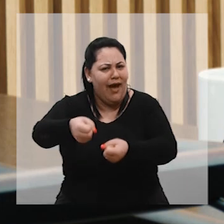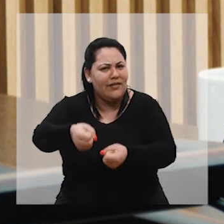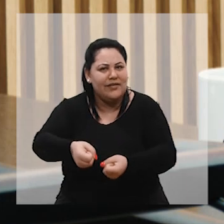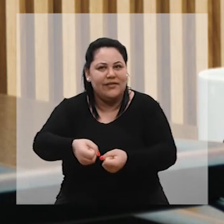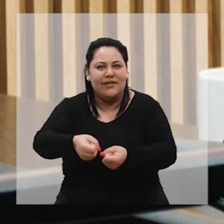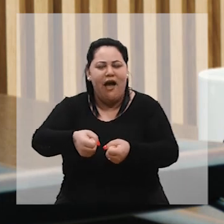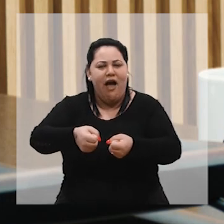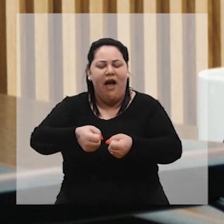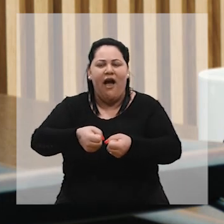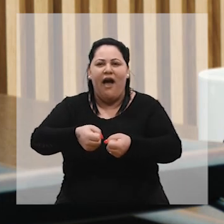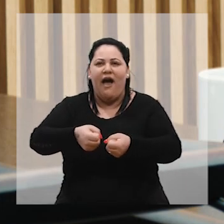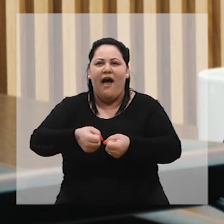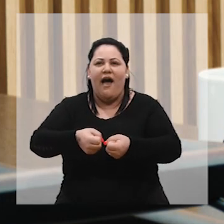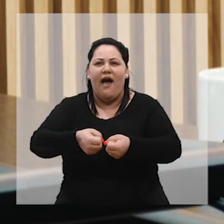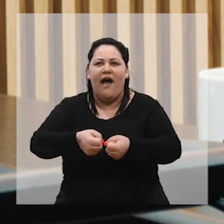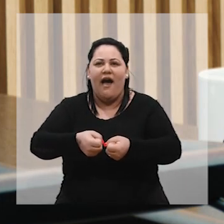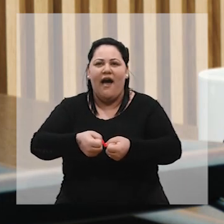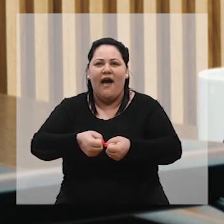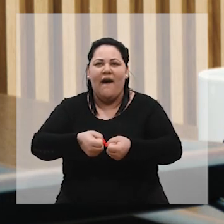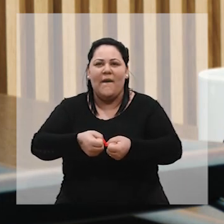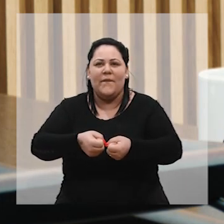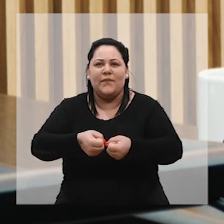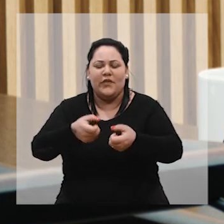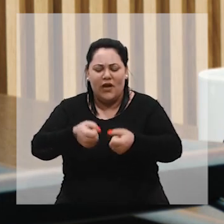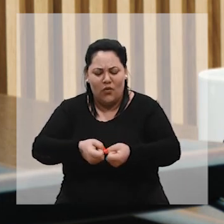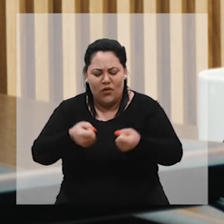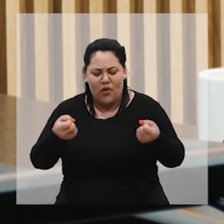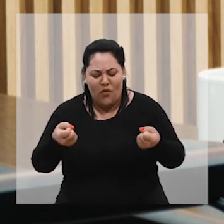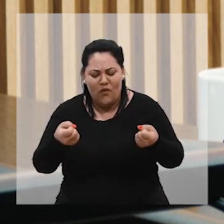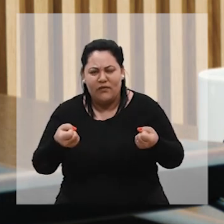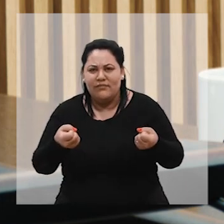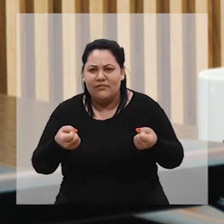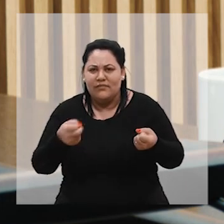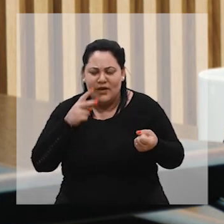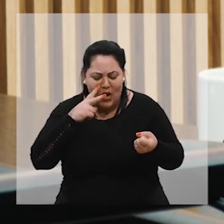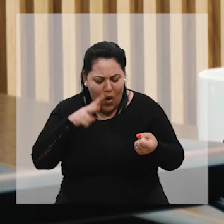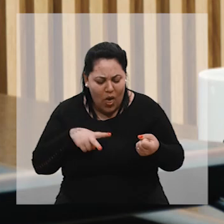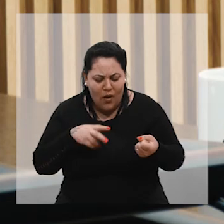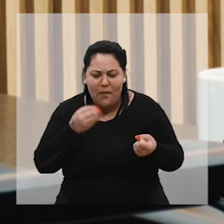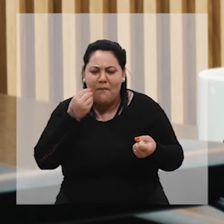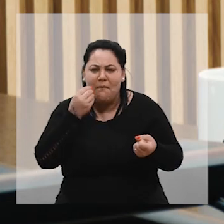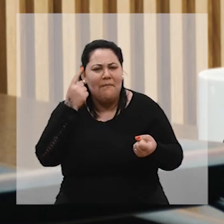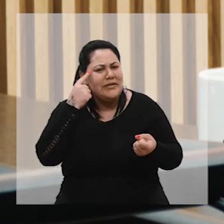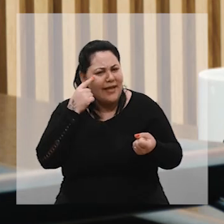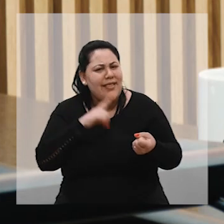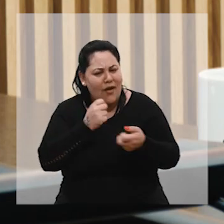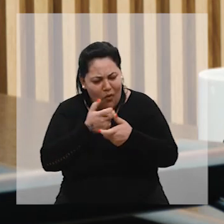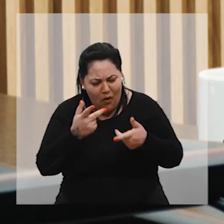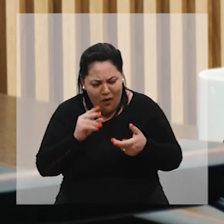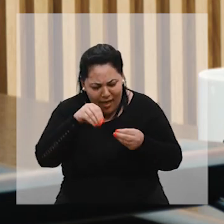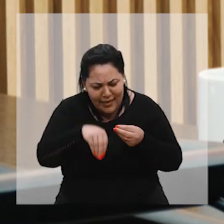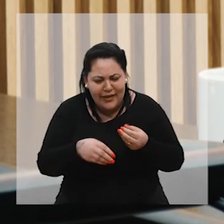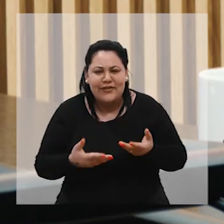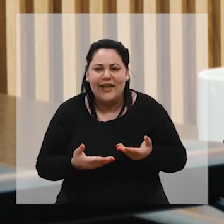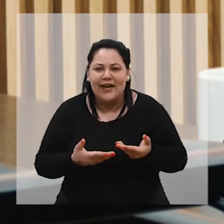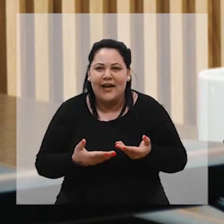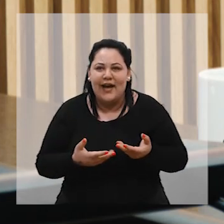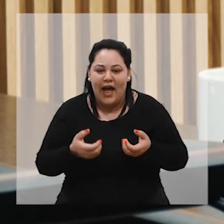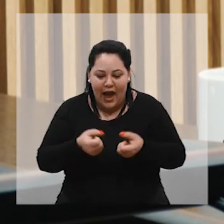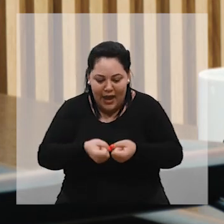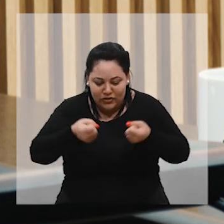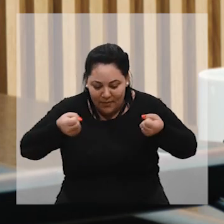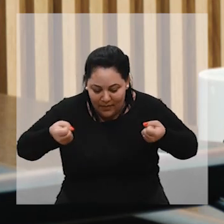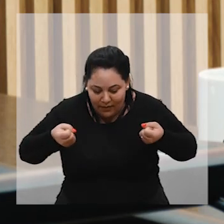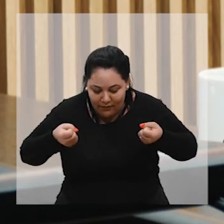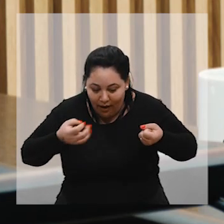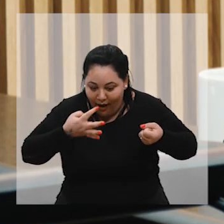né? Nós comentando, malinha pesada, né, gente? Engraçado. A galera começou a falar, mas acho que tem coisa aqui dentro, cara. Aí a gente abriu,